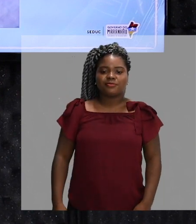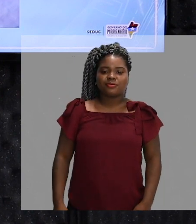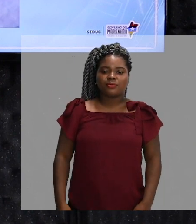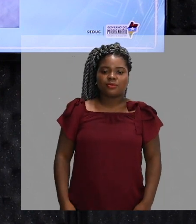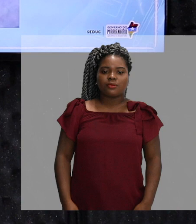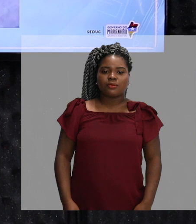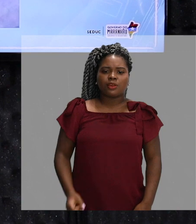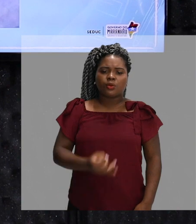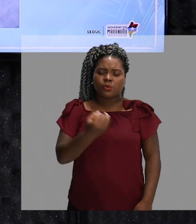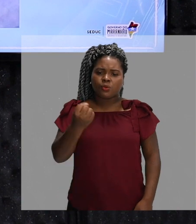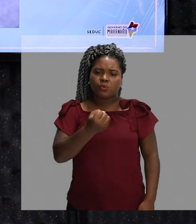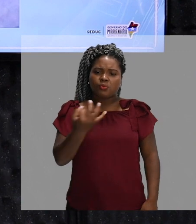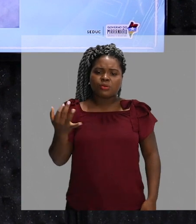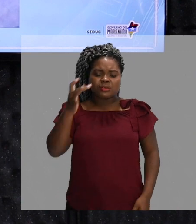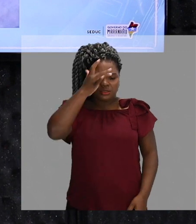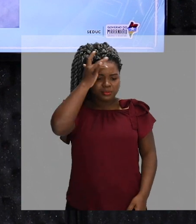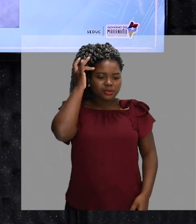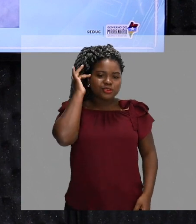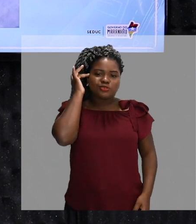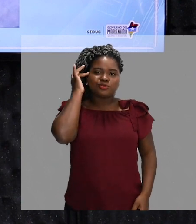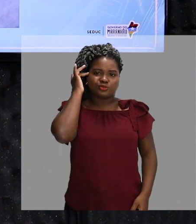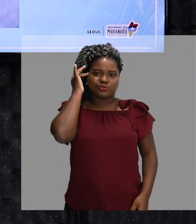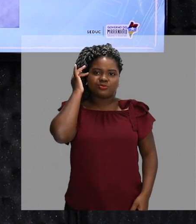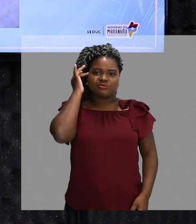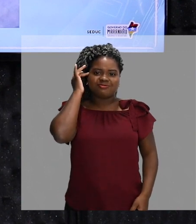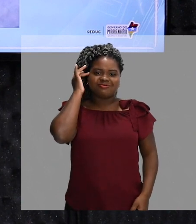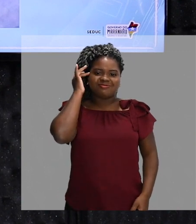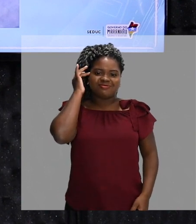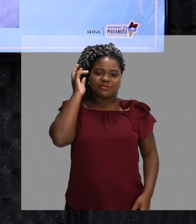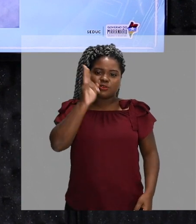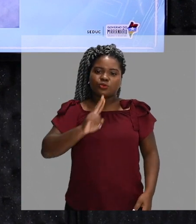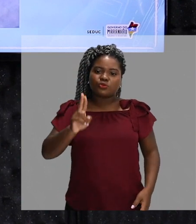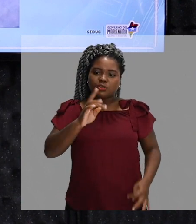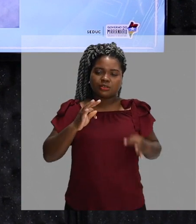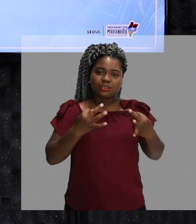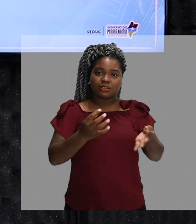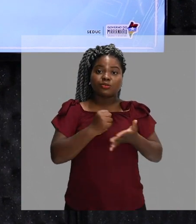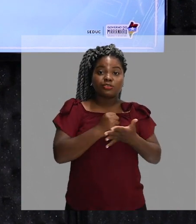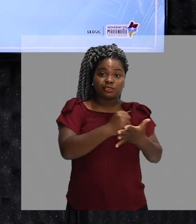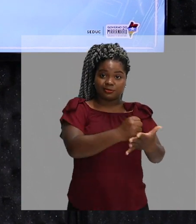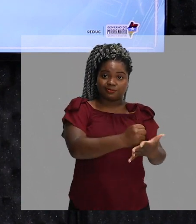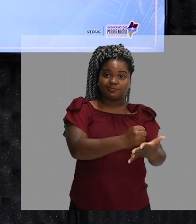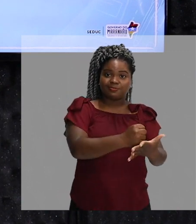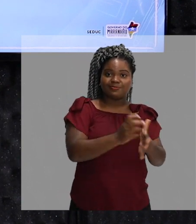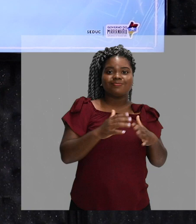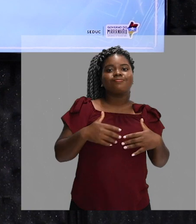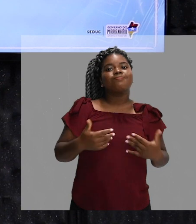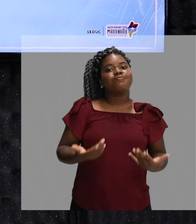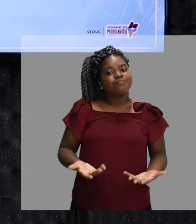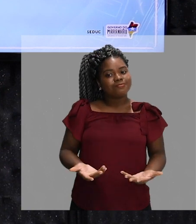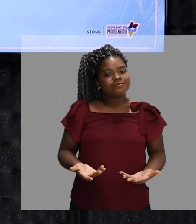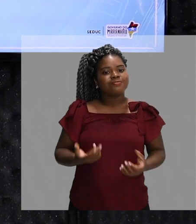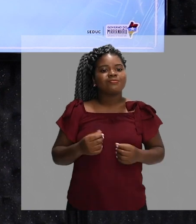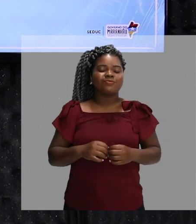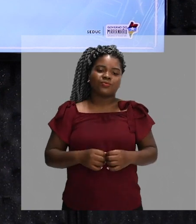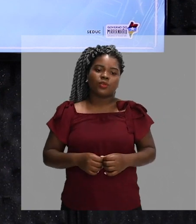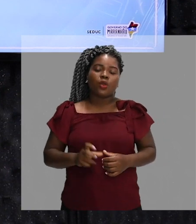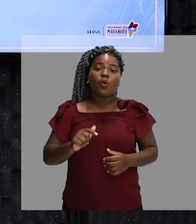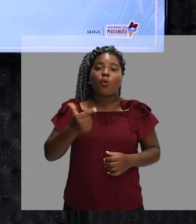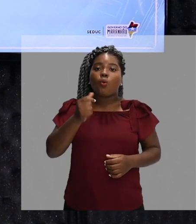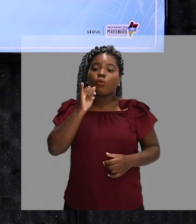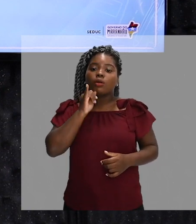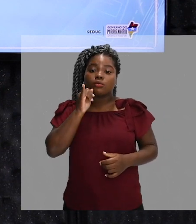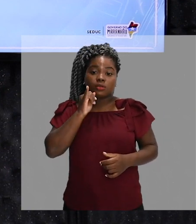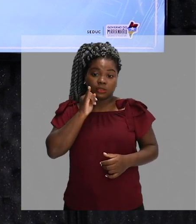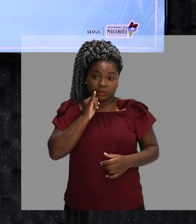Quantas vidas não já foram preservadas a partir do uso dessas tecnologias? Um outro exemplo é que o